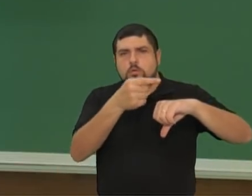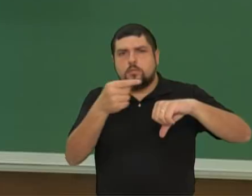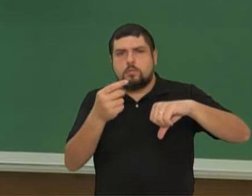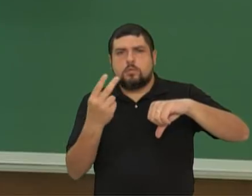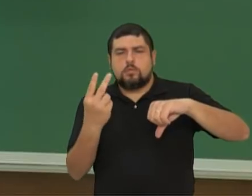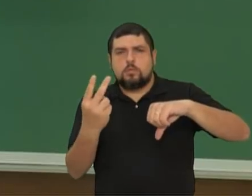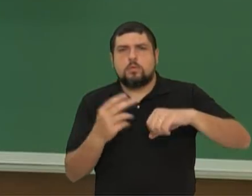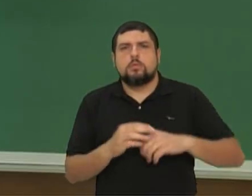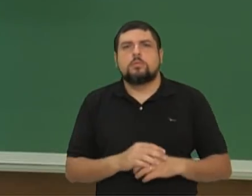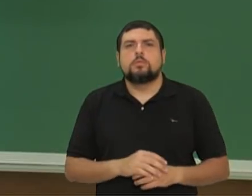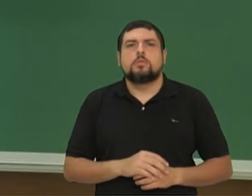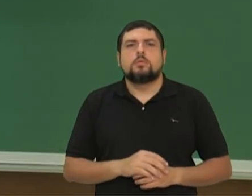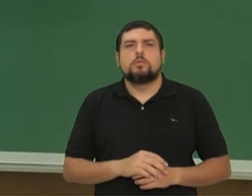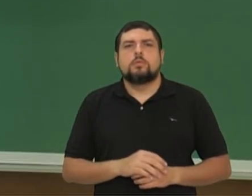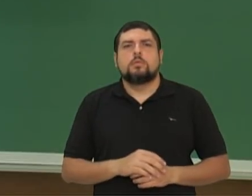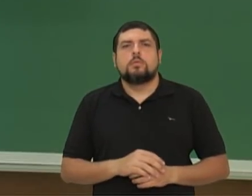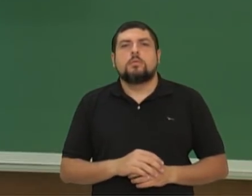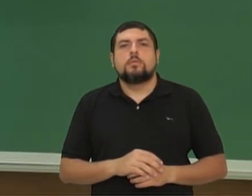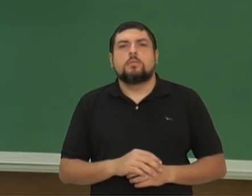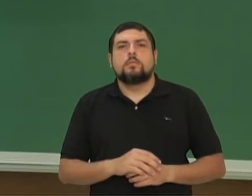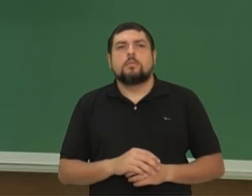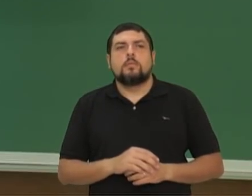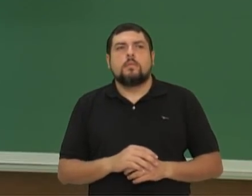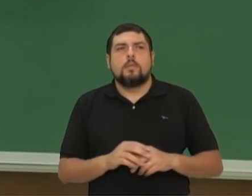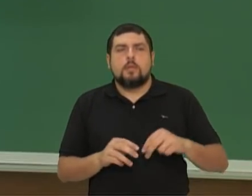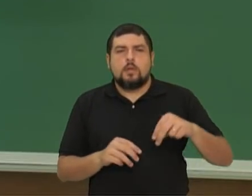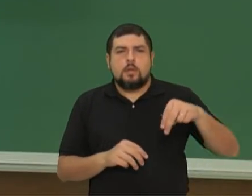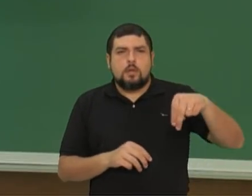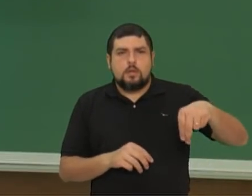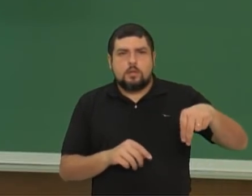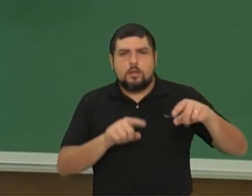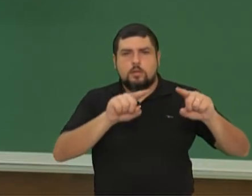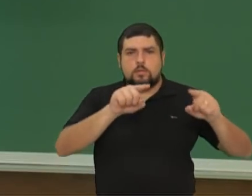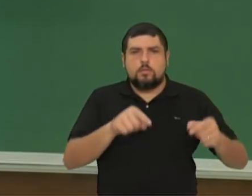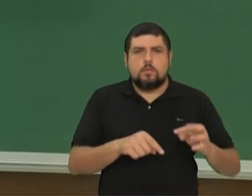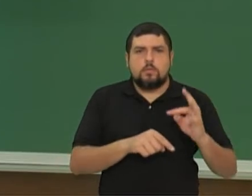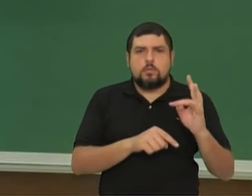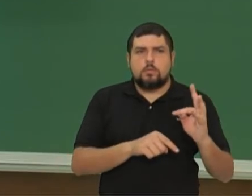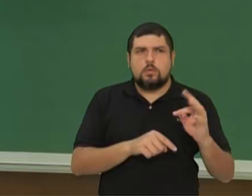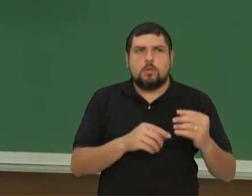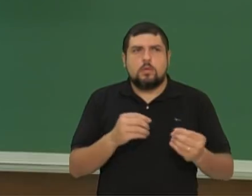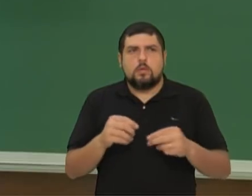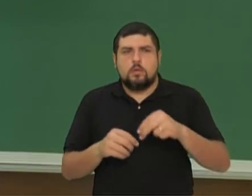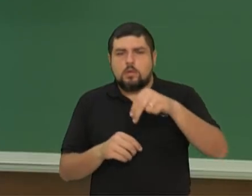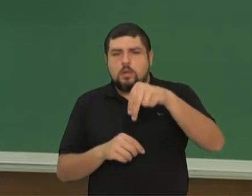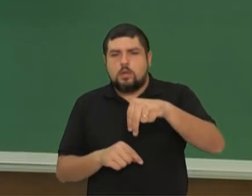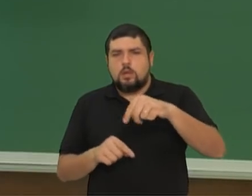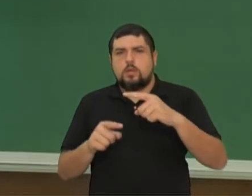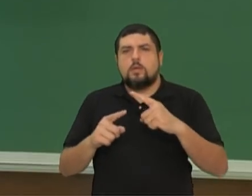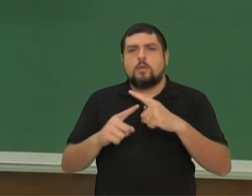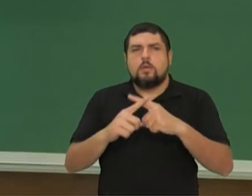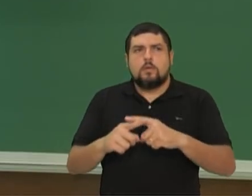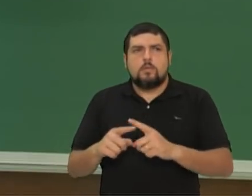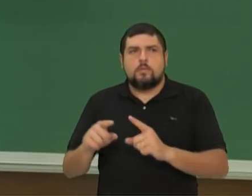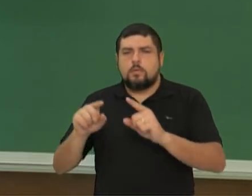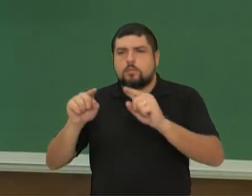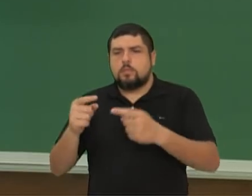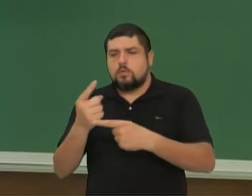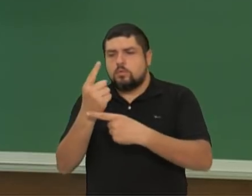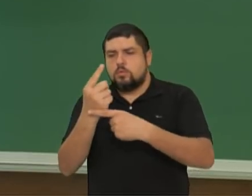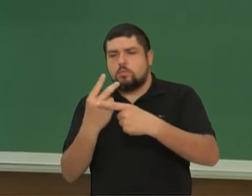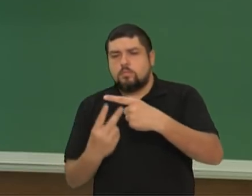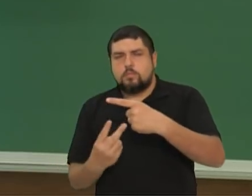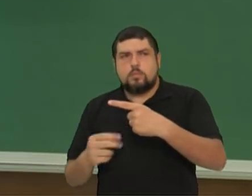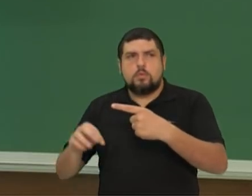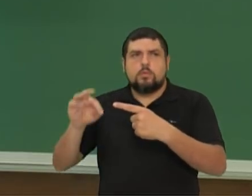exponencial. E aqui, nt igual a n0 vezes meio elevado a 1 sobre t. Dá uma olhada